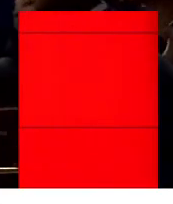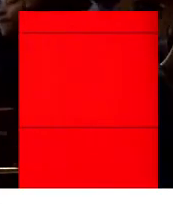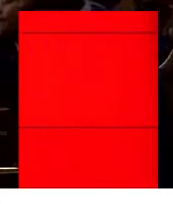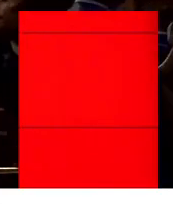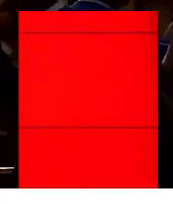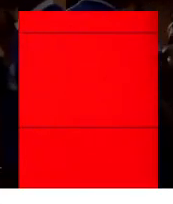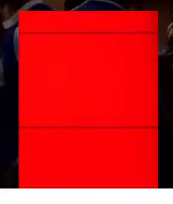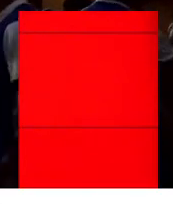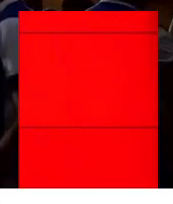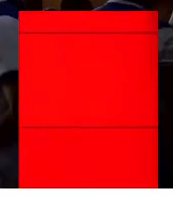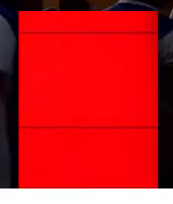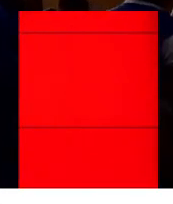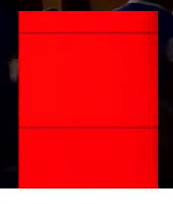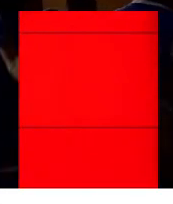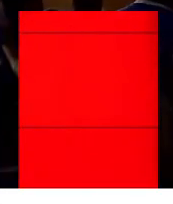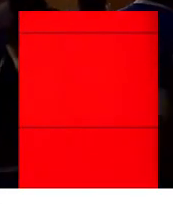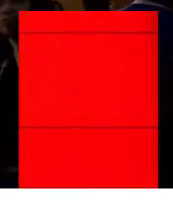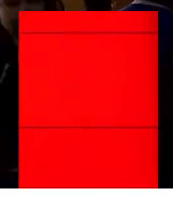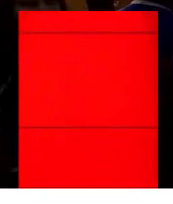queria pedir para